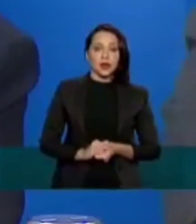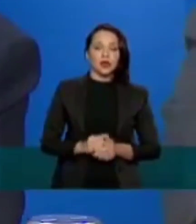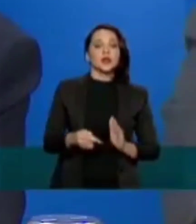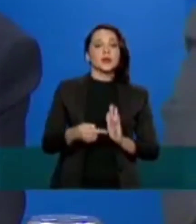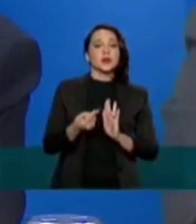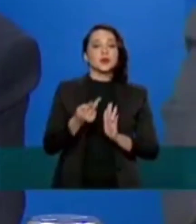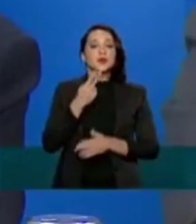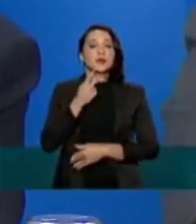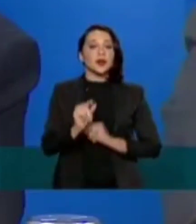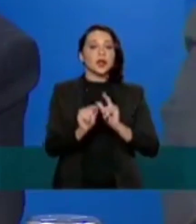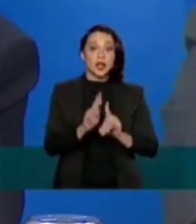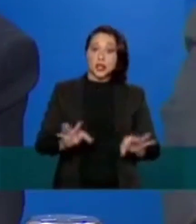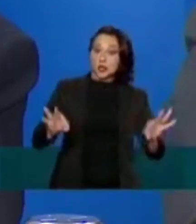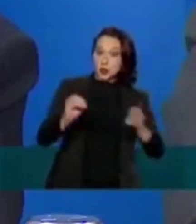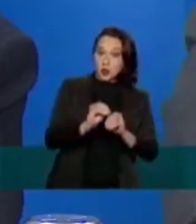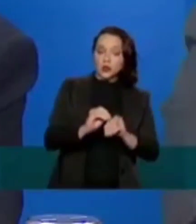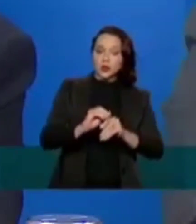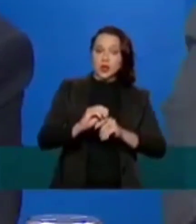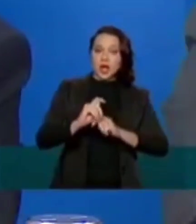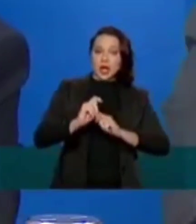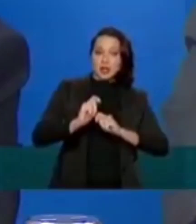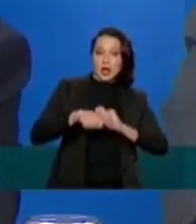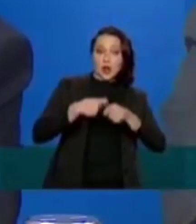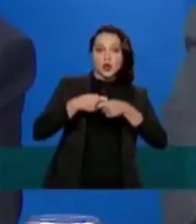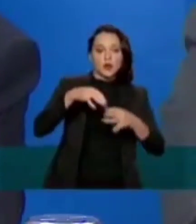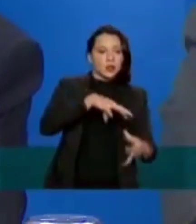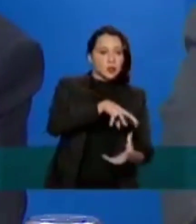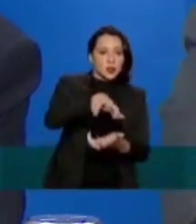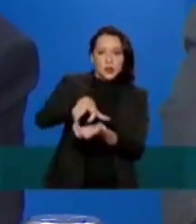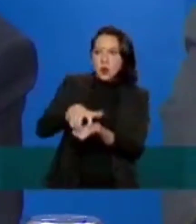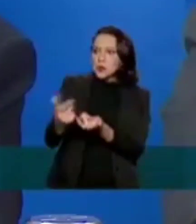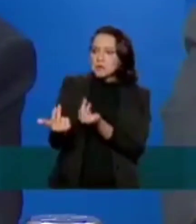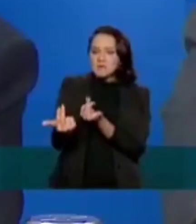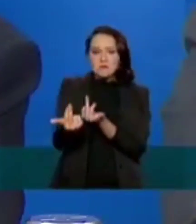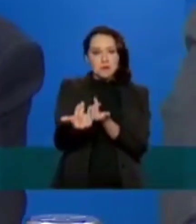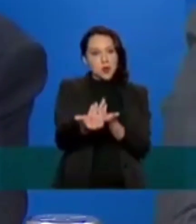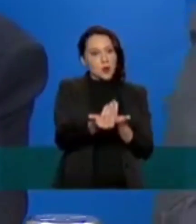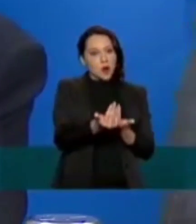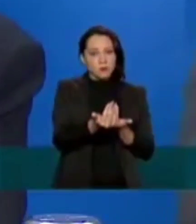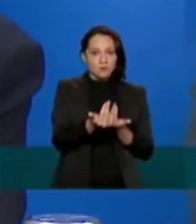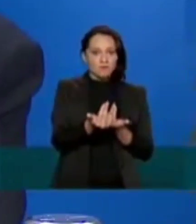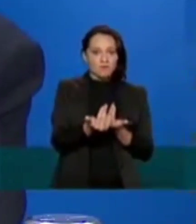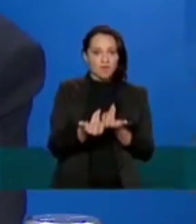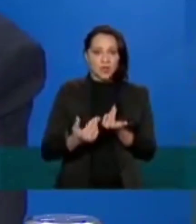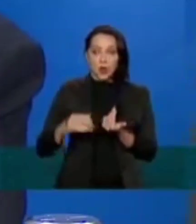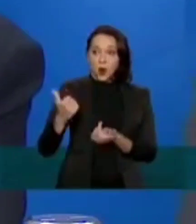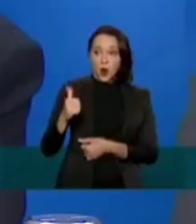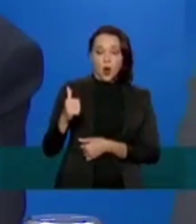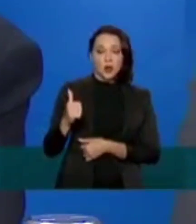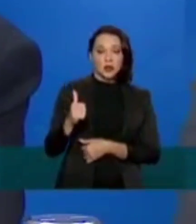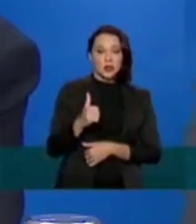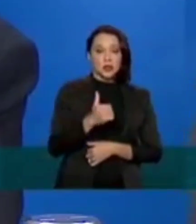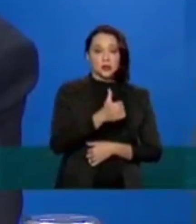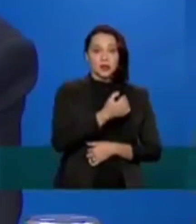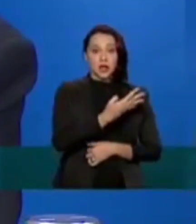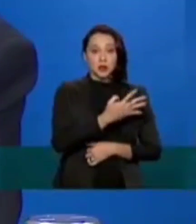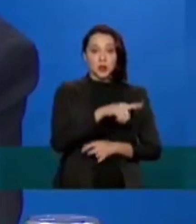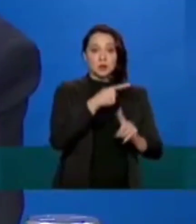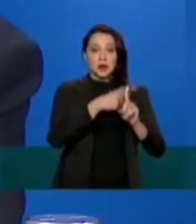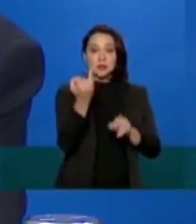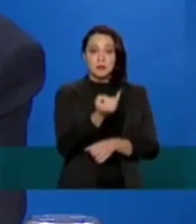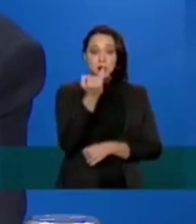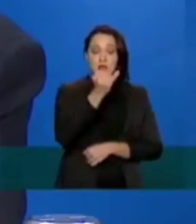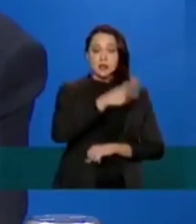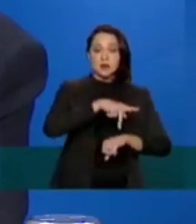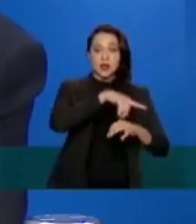que todas as economias do mundo estão fazendo isso, quer dizer, os 11 dos 14 mais importantes países